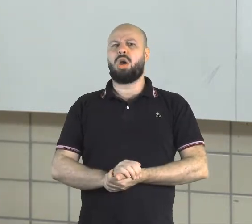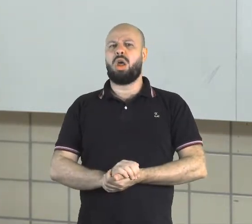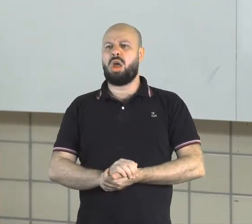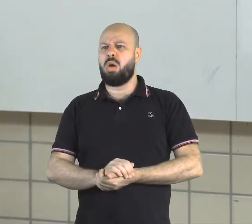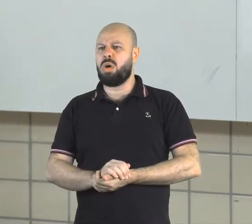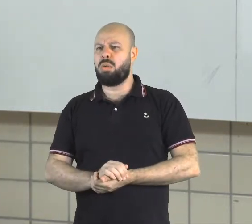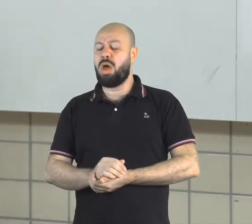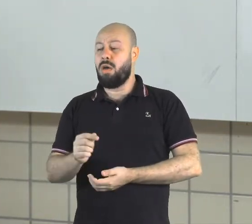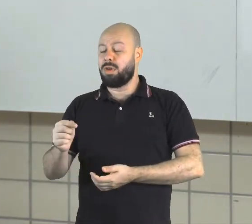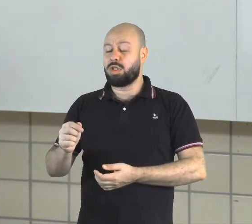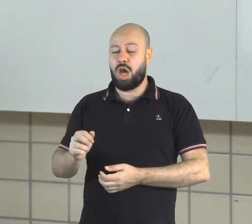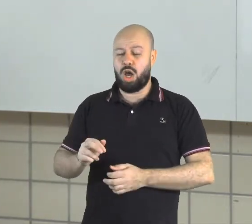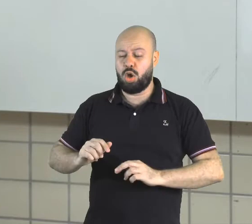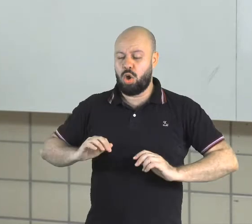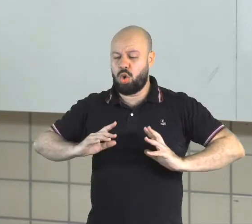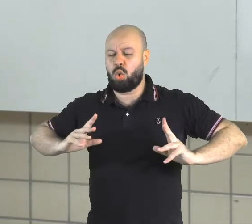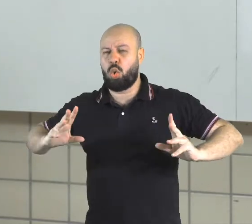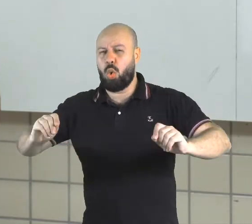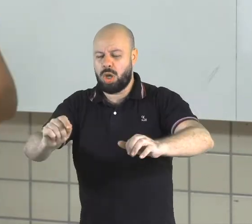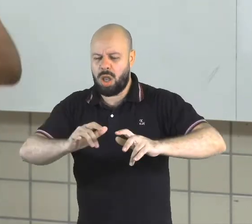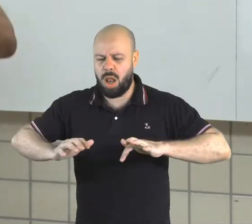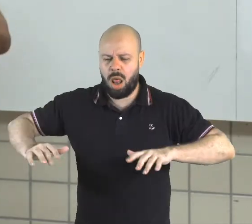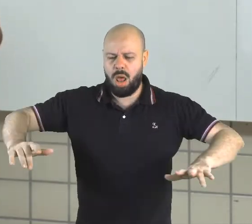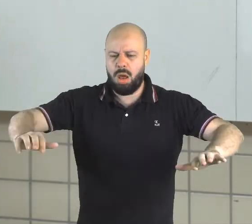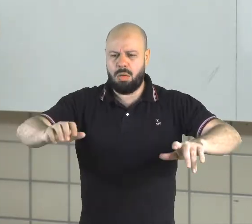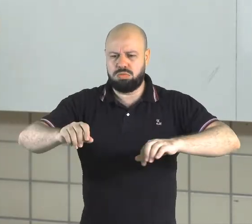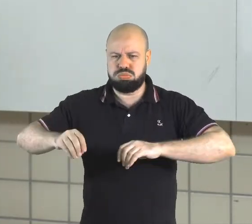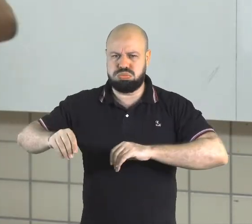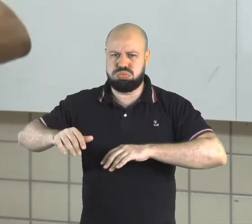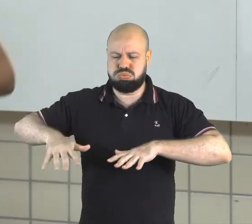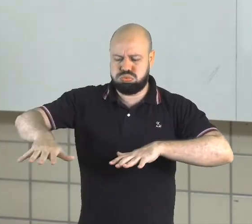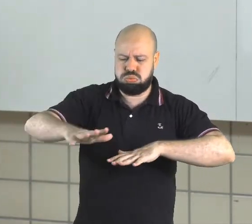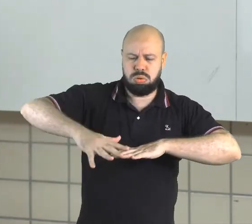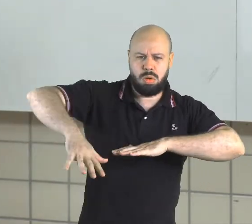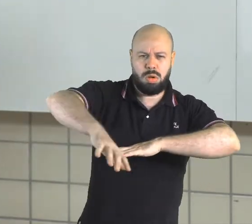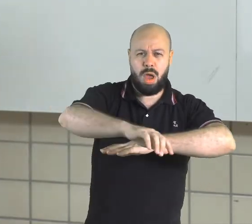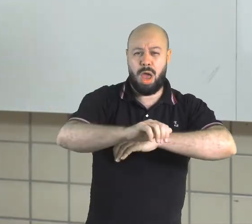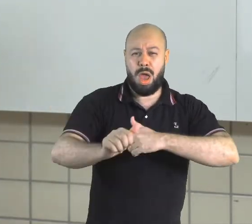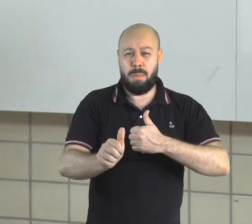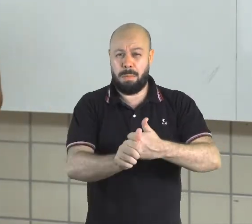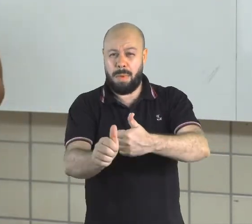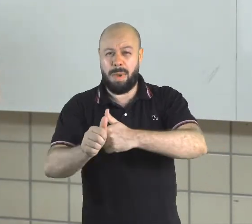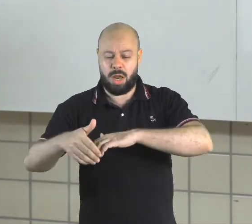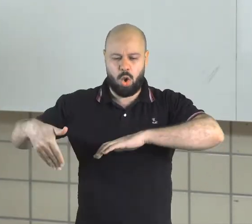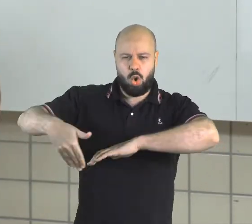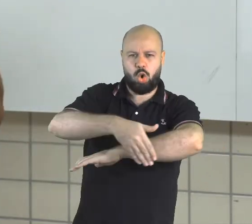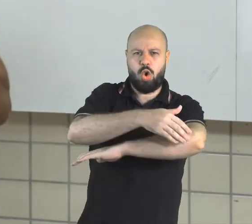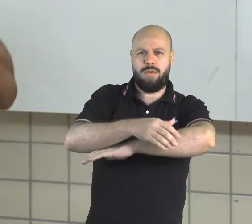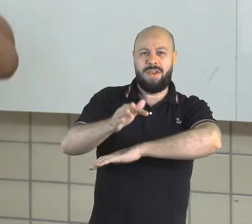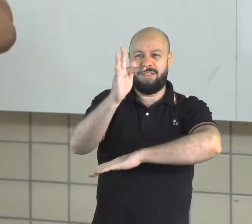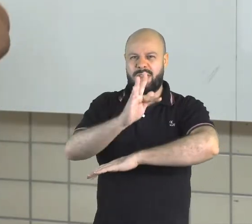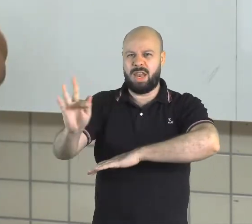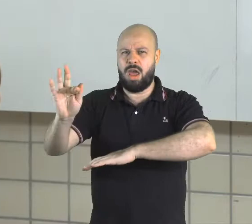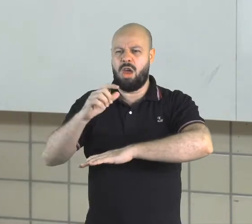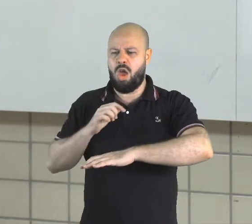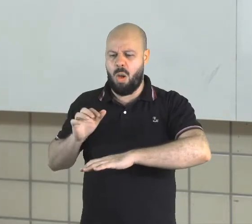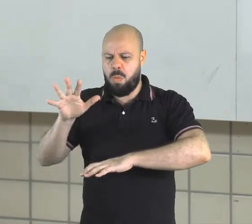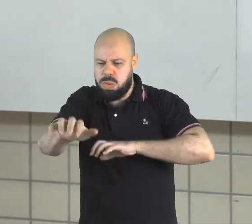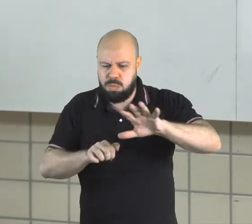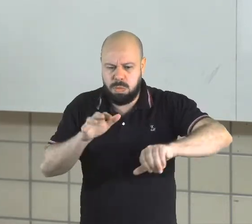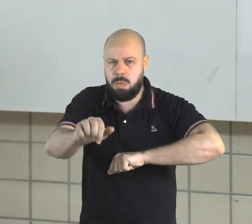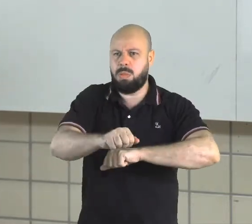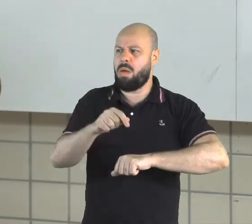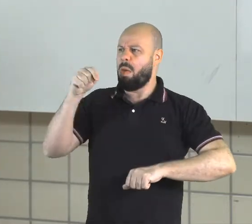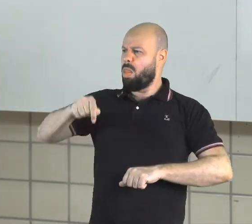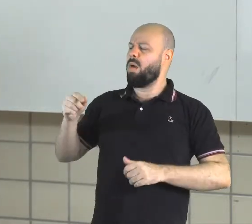a desapropriação das terras que ficam ali próximas da rodovia federal. Pronto, o cara falou que ia tomar as